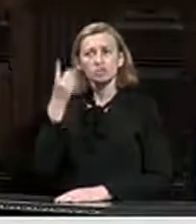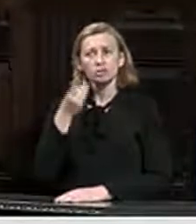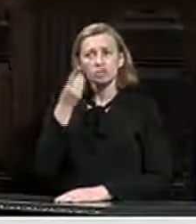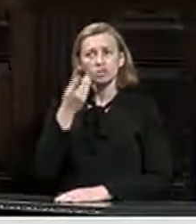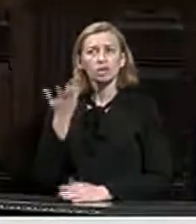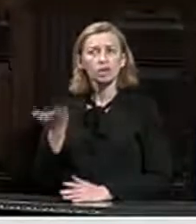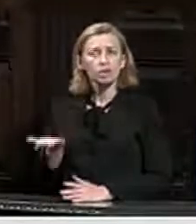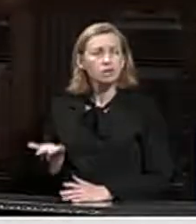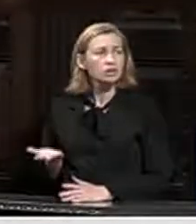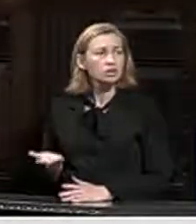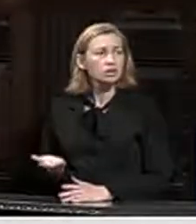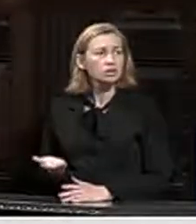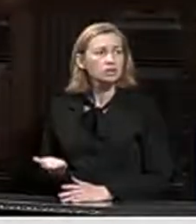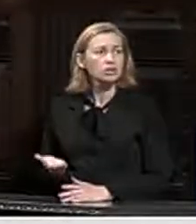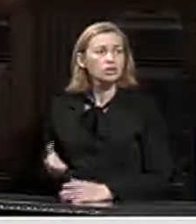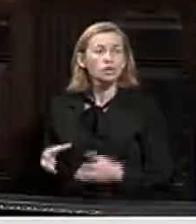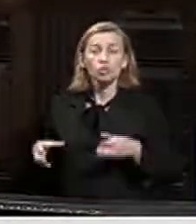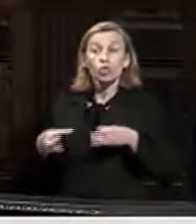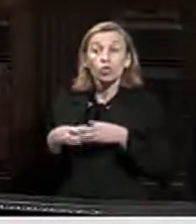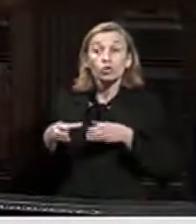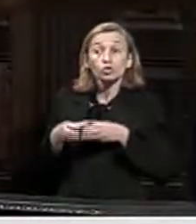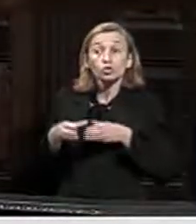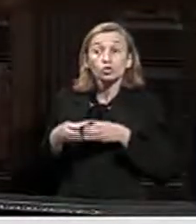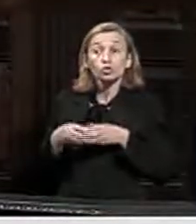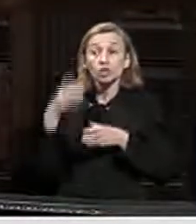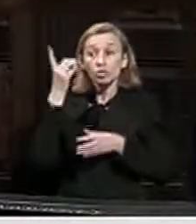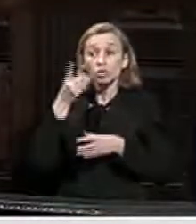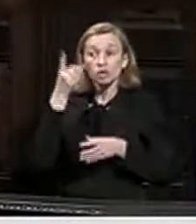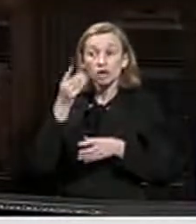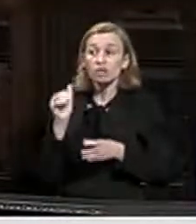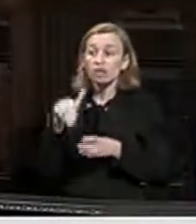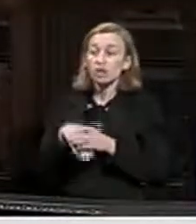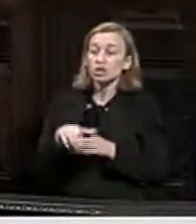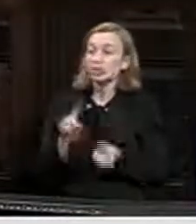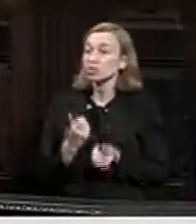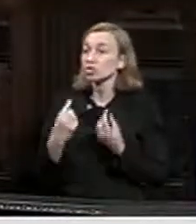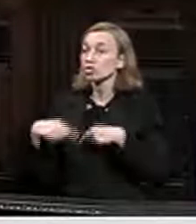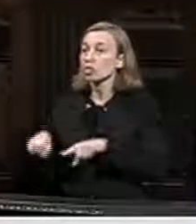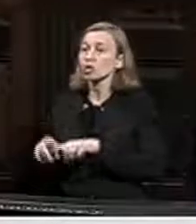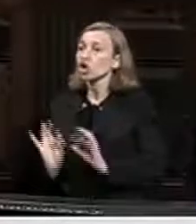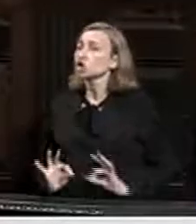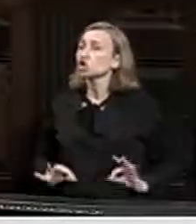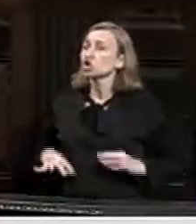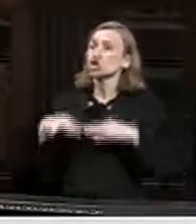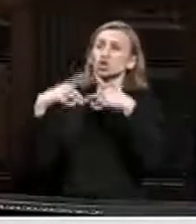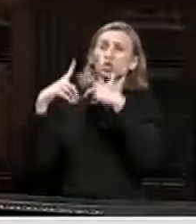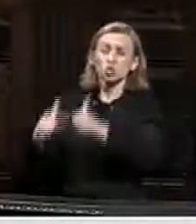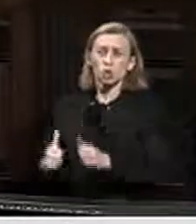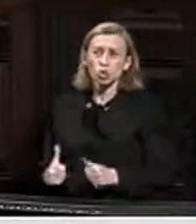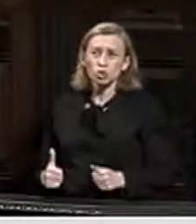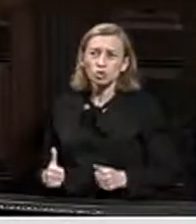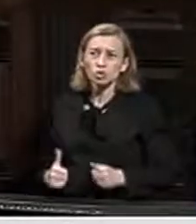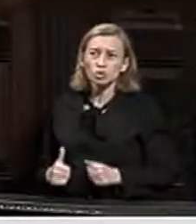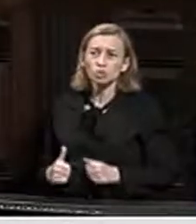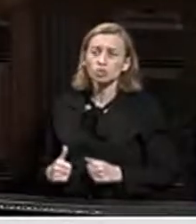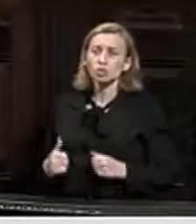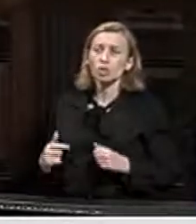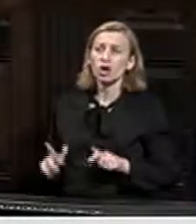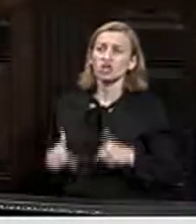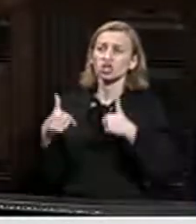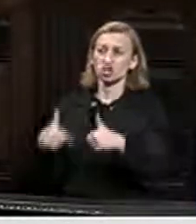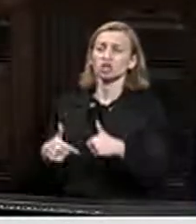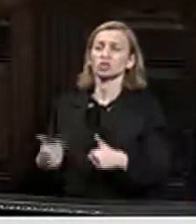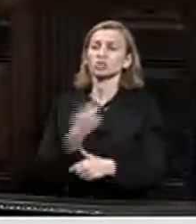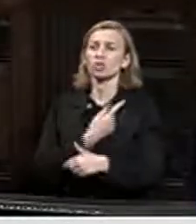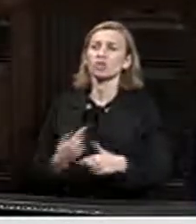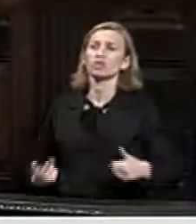um conjunto de deputados nessa Assembleia Legislativa votamos contra todas as iniciativas de governo de promover aumento